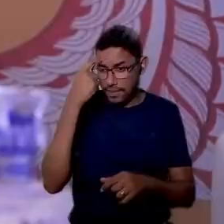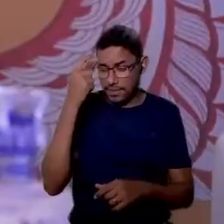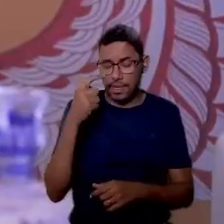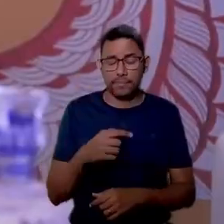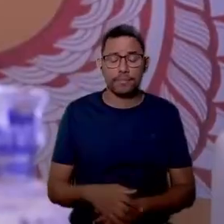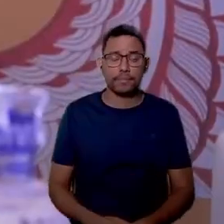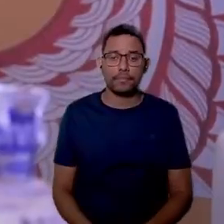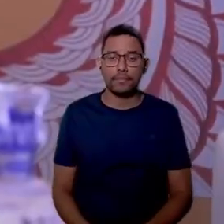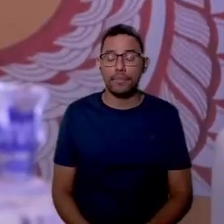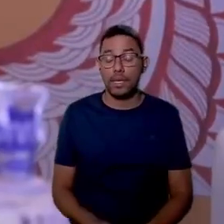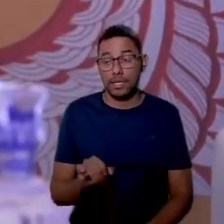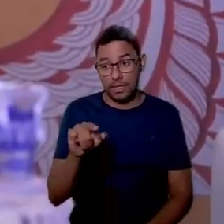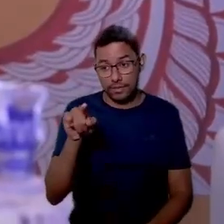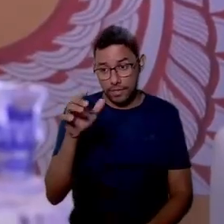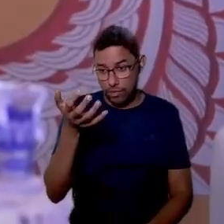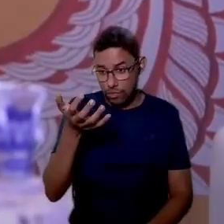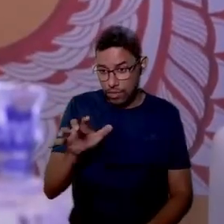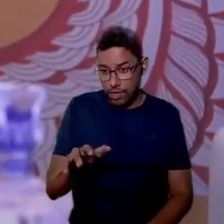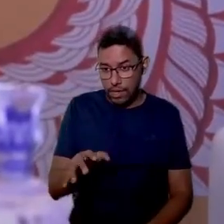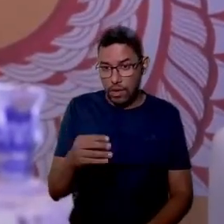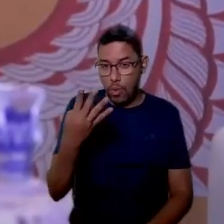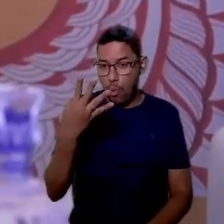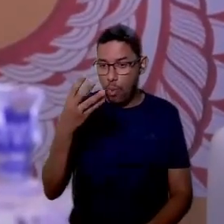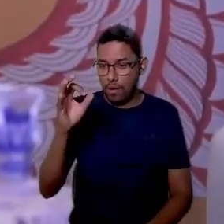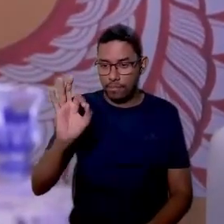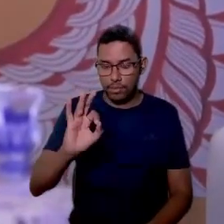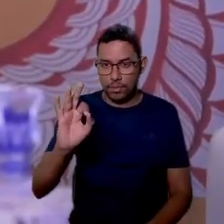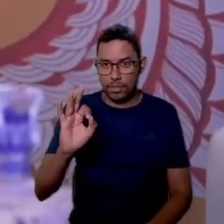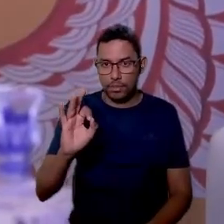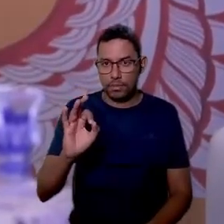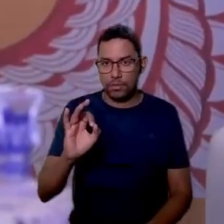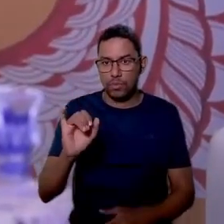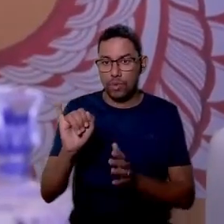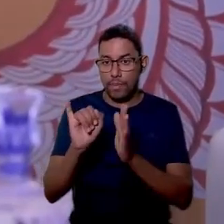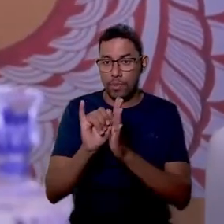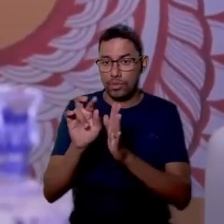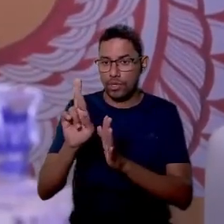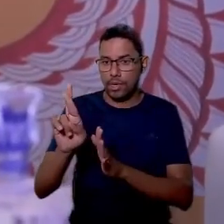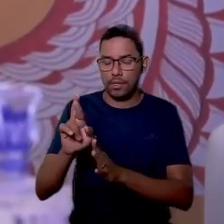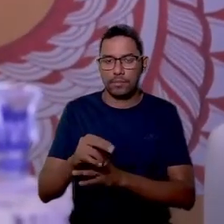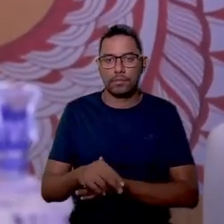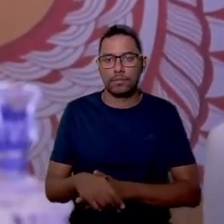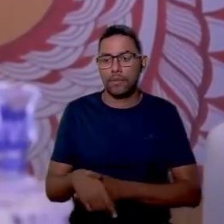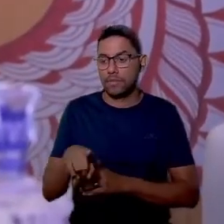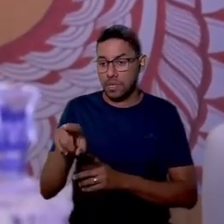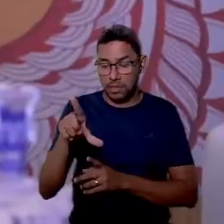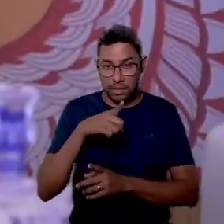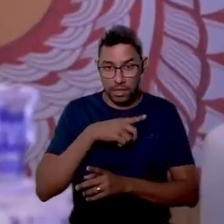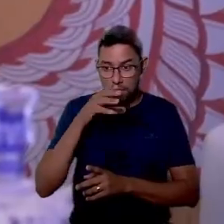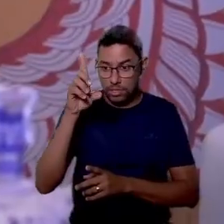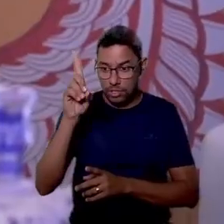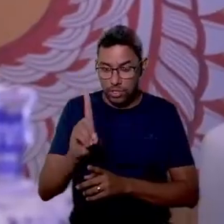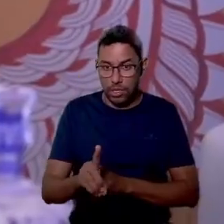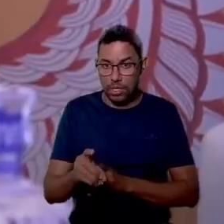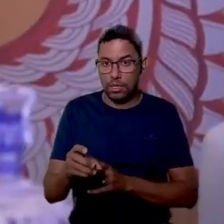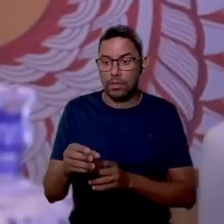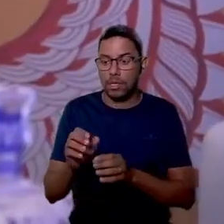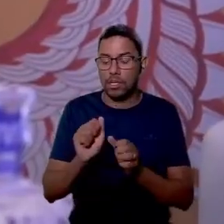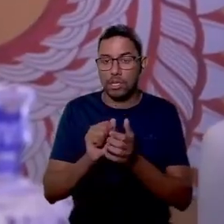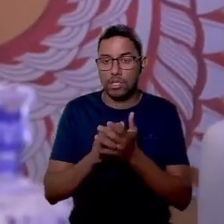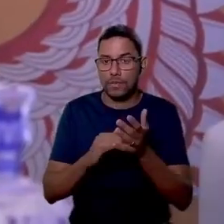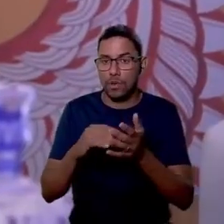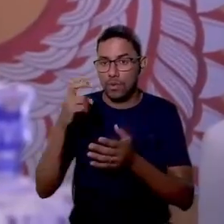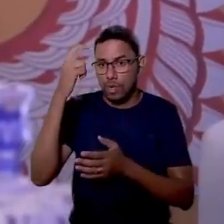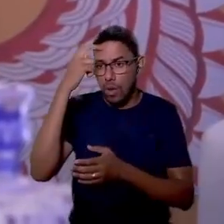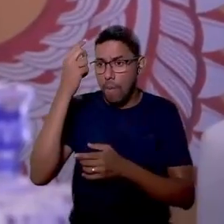para o empresário, se você não quiser pegar os 4% do imposto de renda que você tem direito para colocar numa atividade cultural,